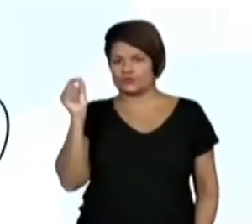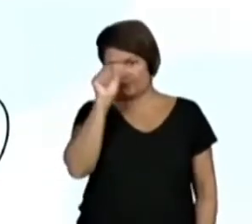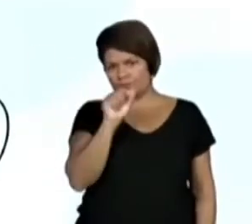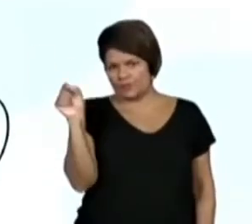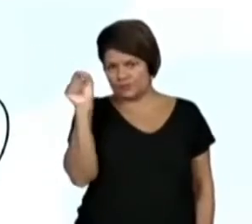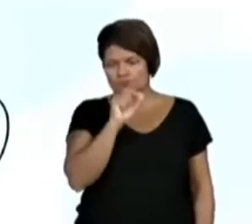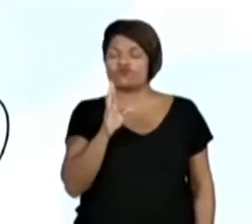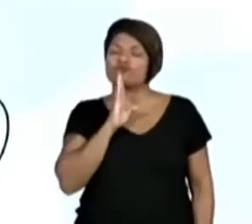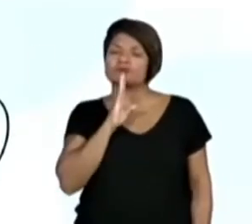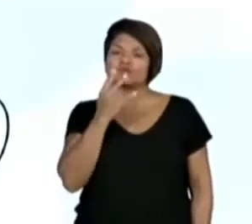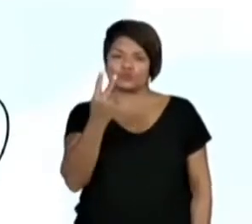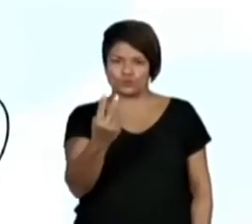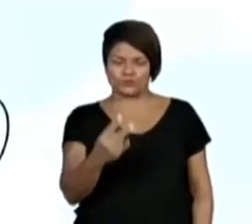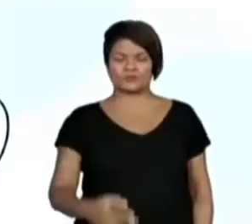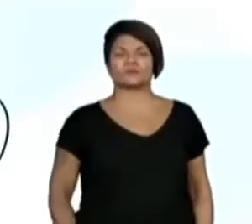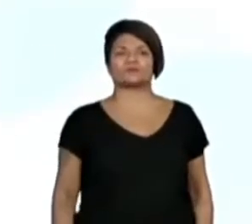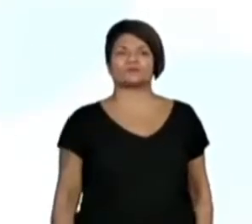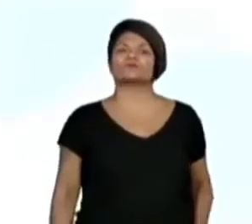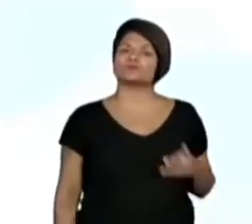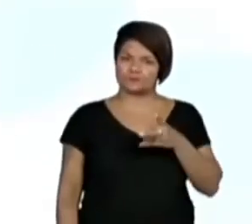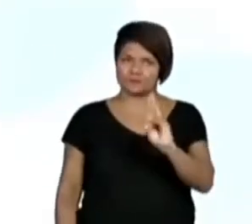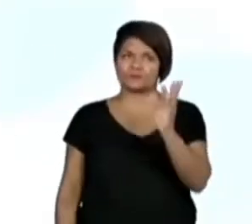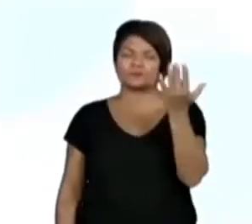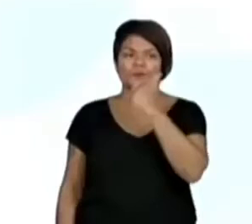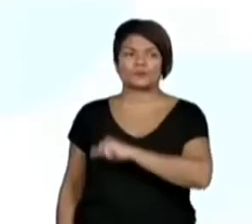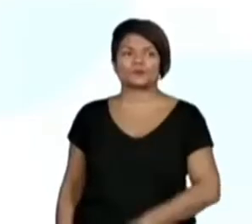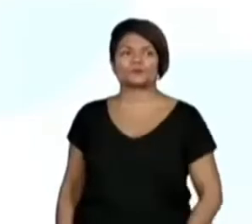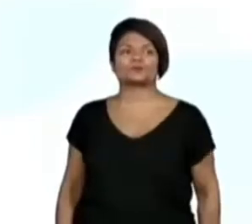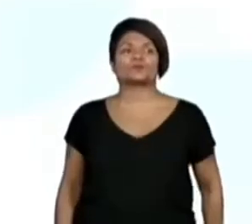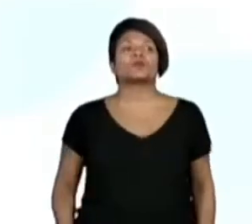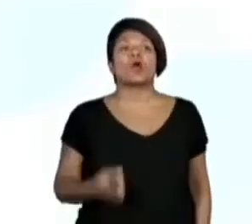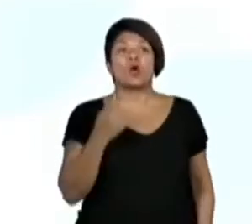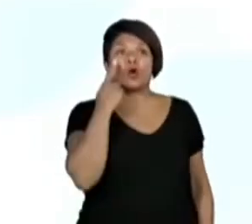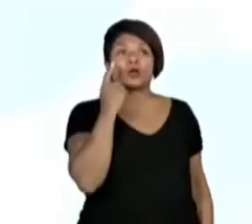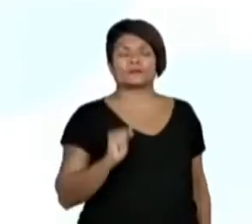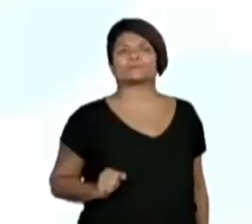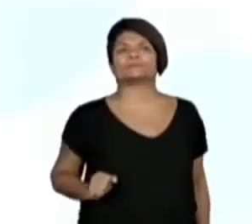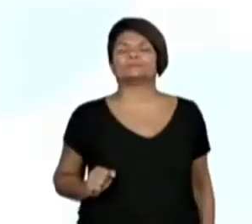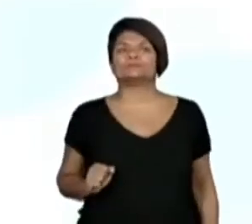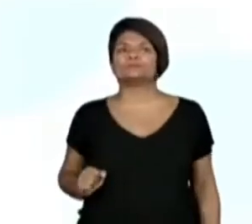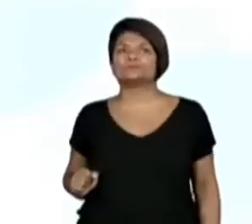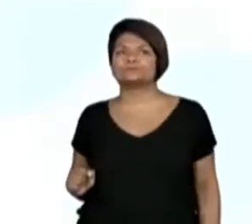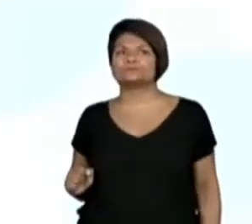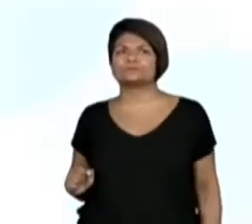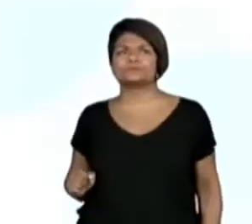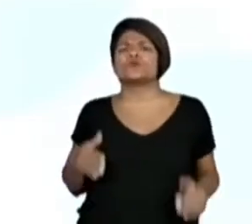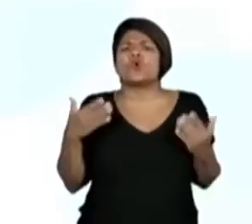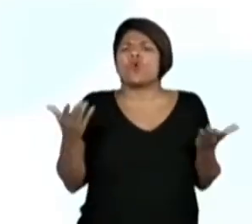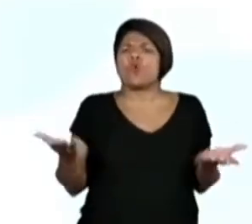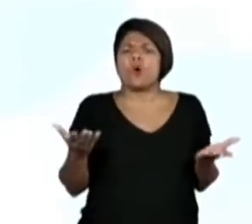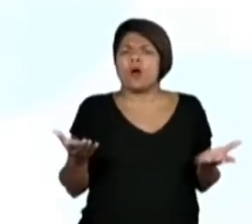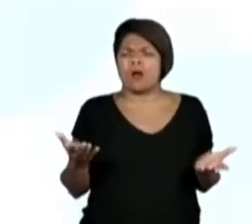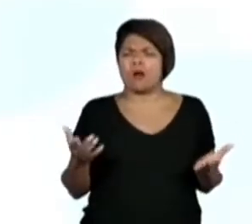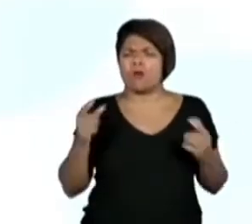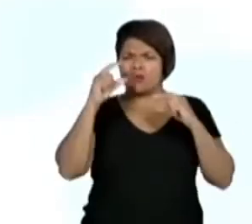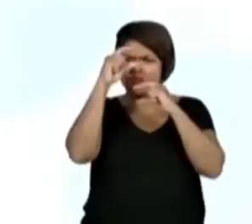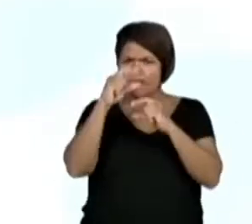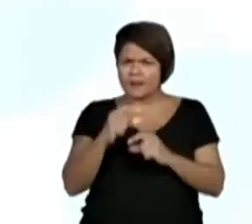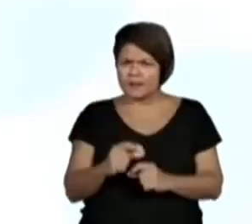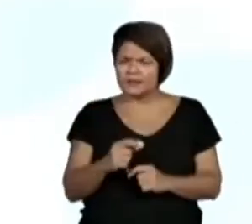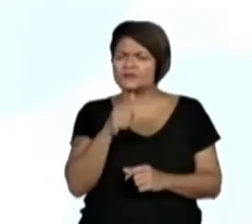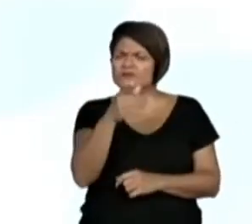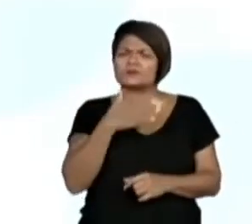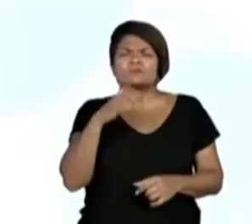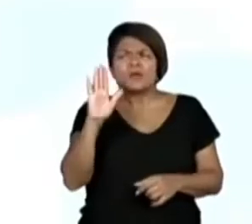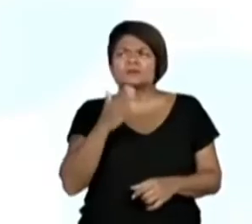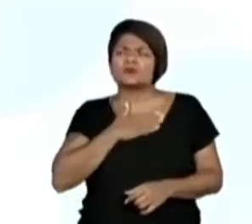duas parlendas. Vamos continuar nossas atividades? Olha só. De quais parlendas você mais gosta e qual acha que deve